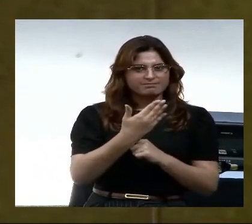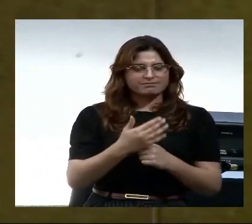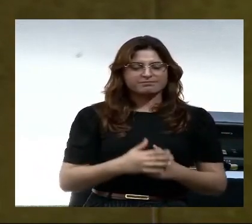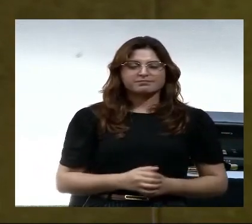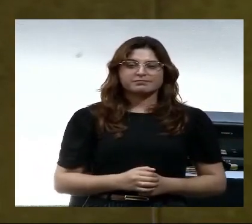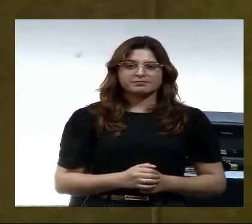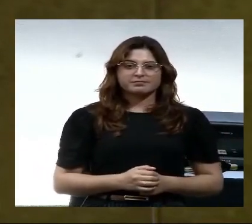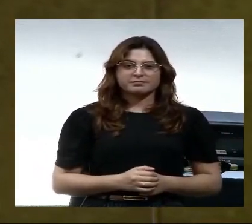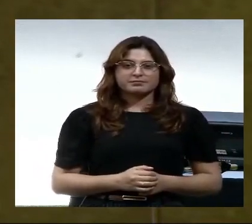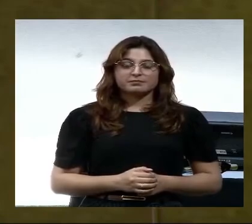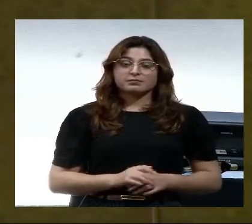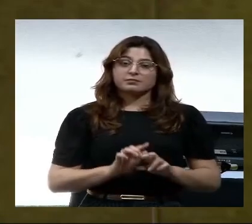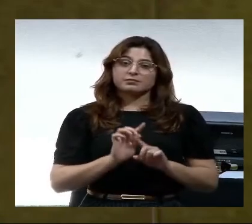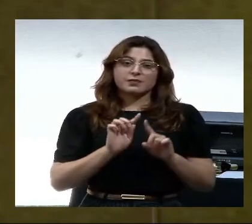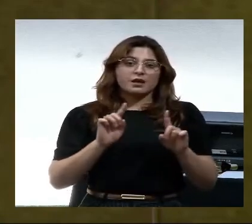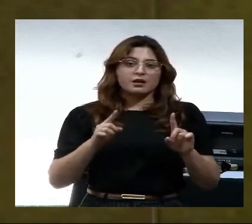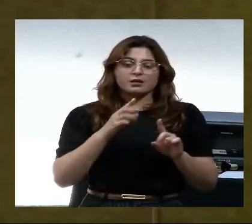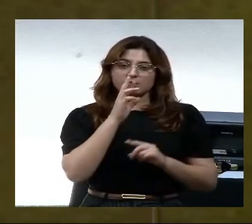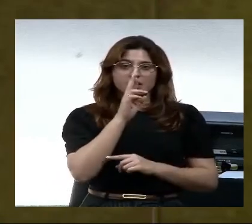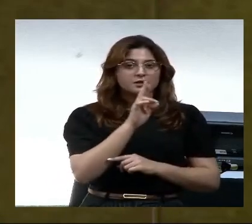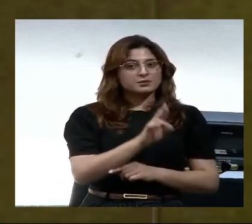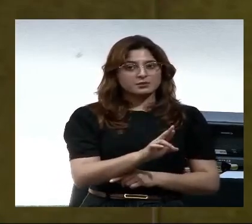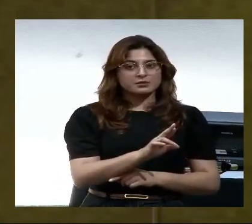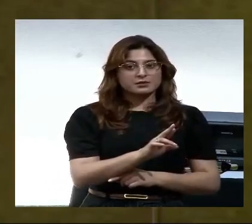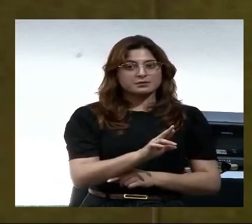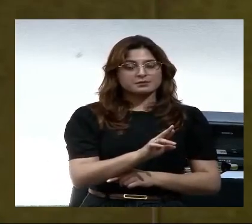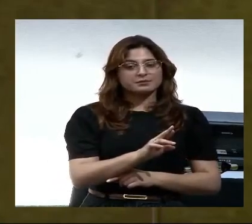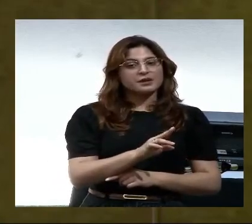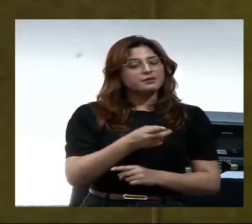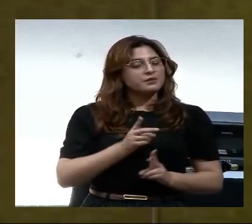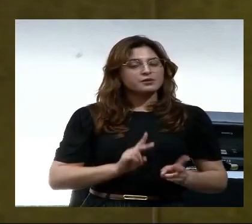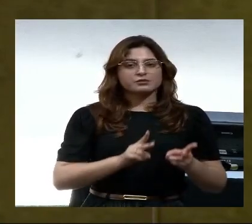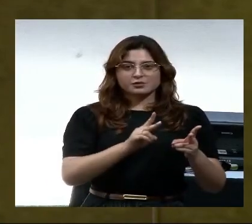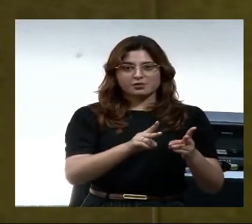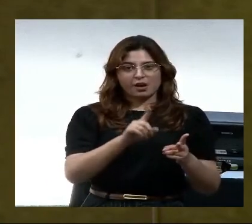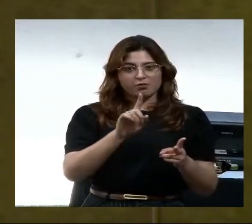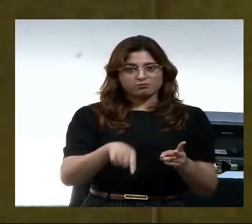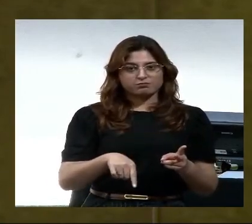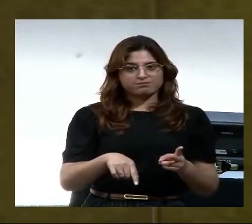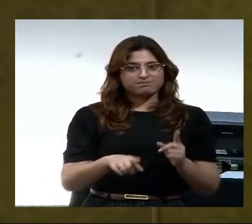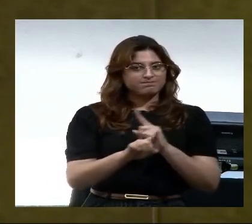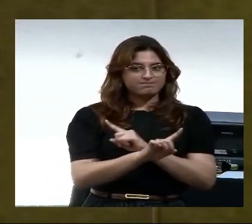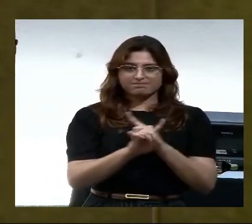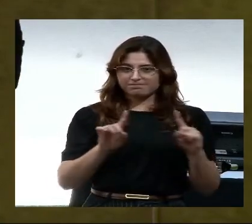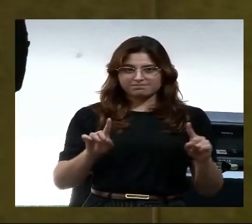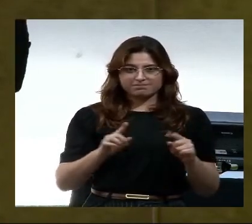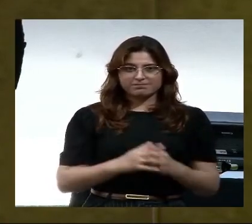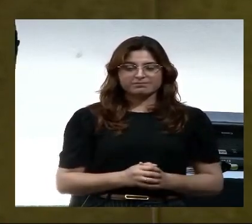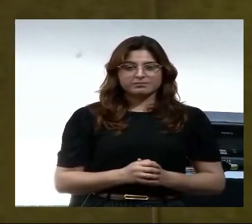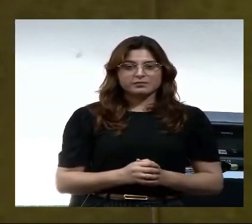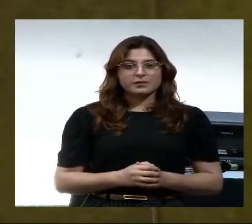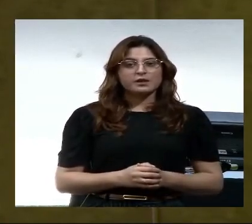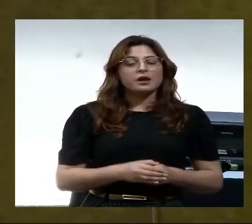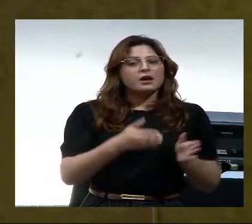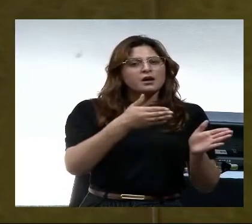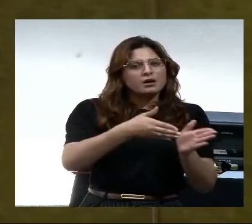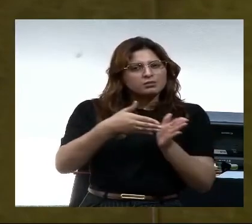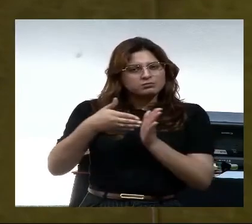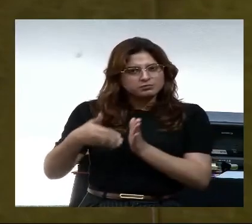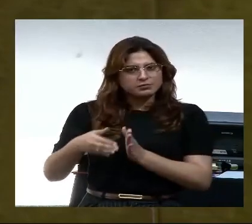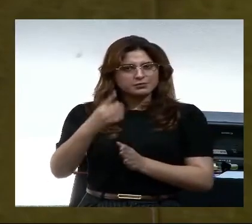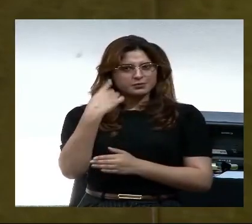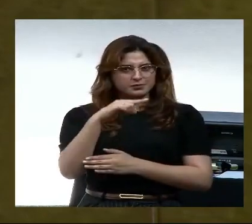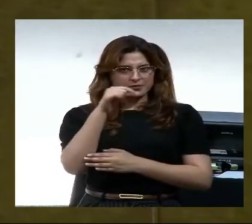causas. A resposta sempre foi e continuará sendo um sólido não. A Ordem dos Advogados do